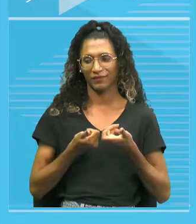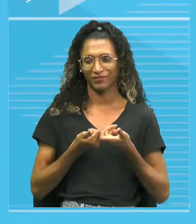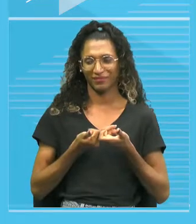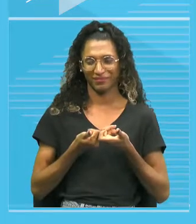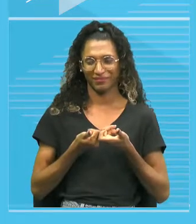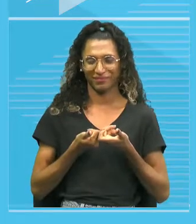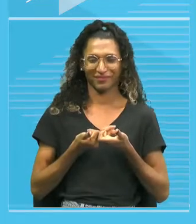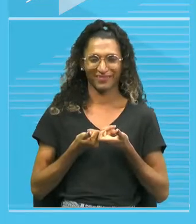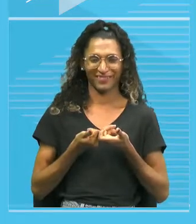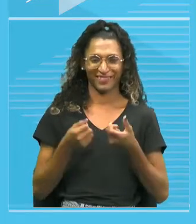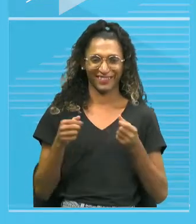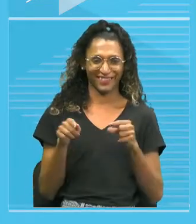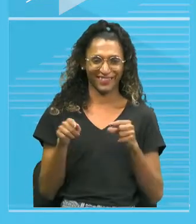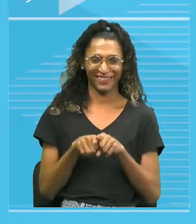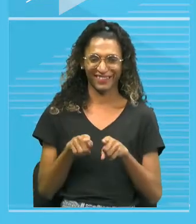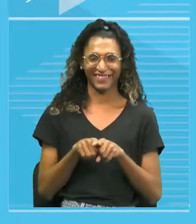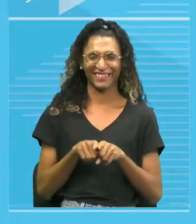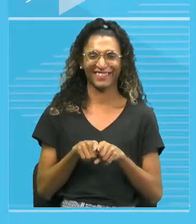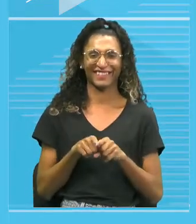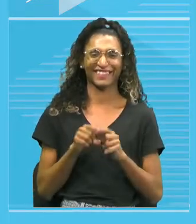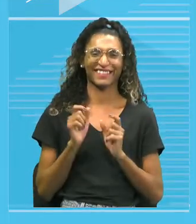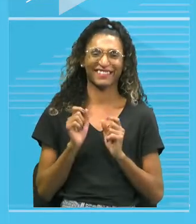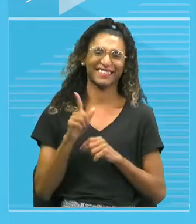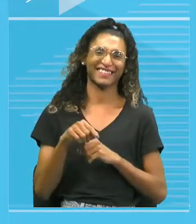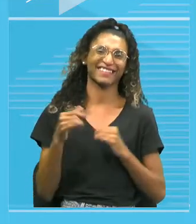É maravilhoso.